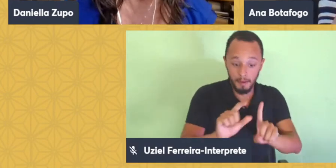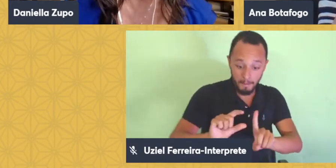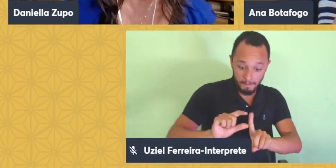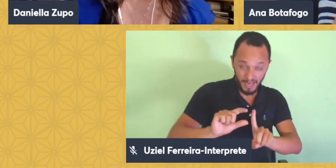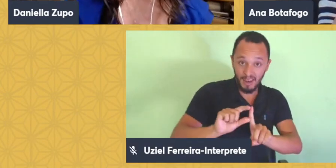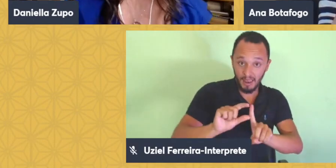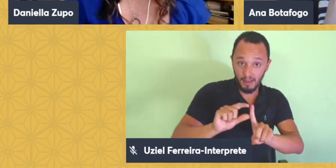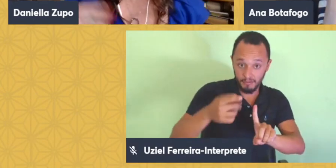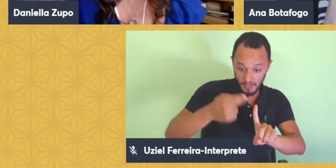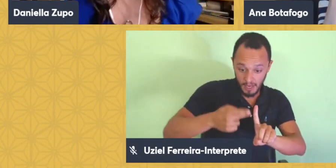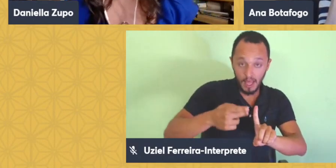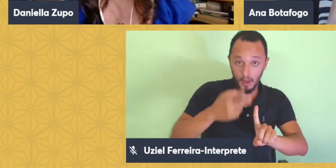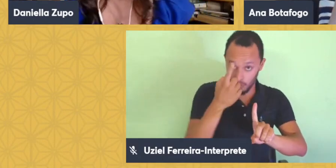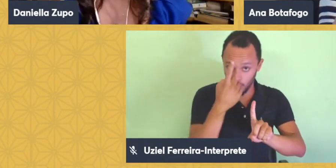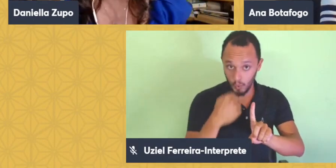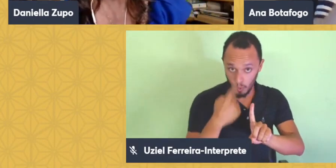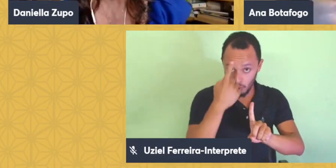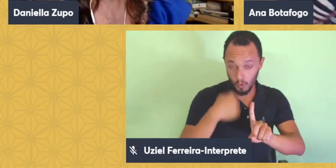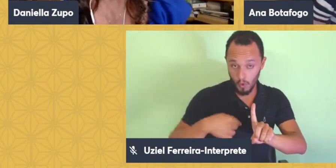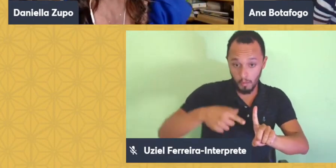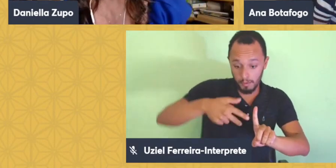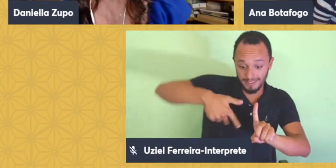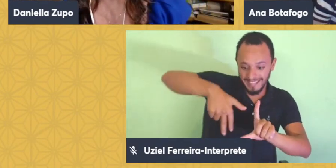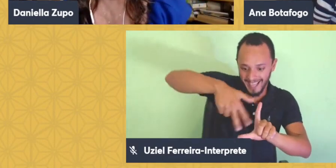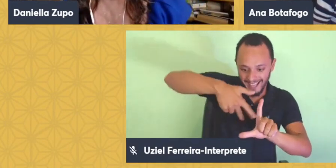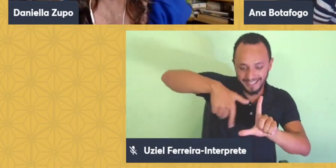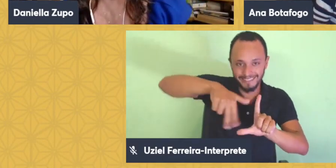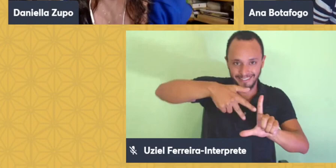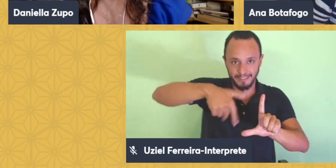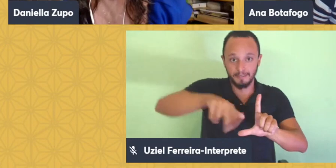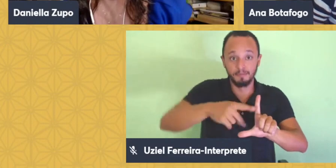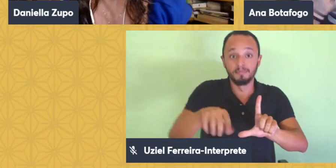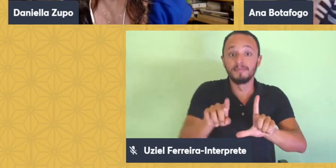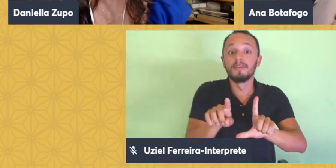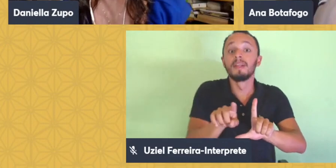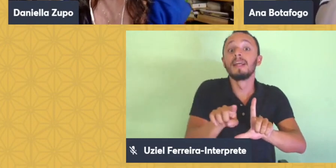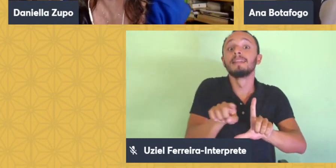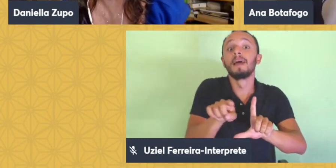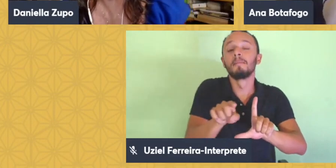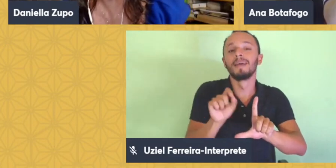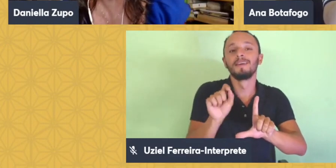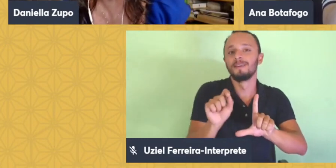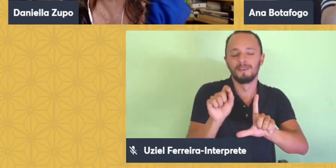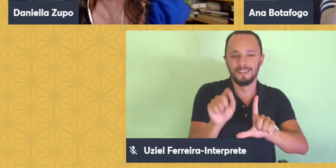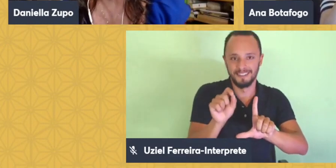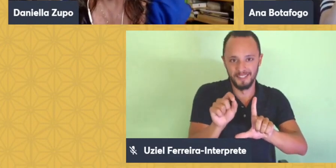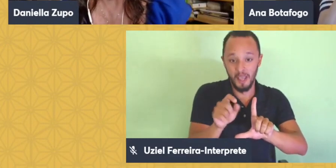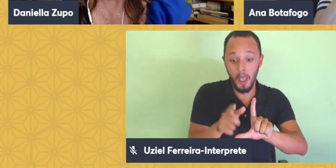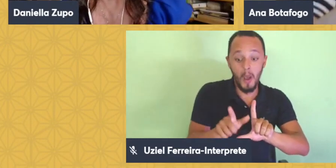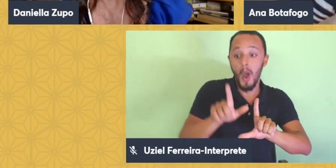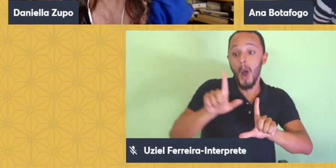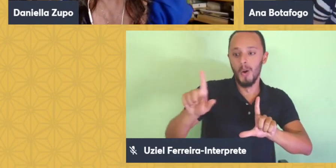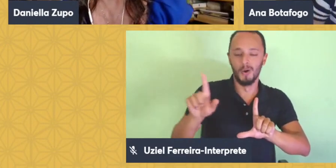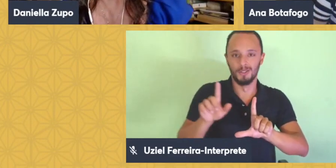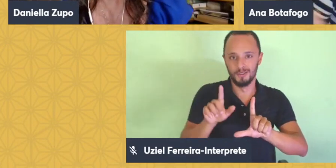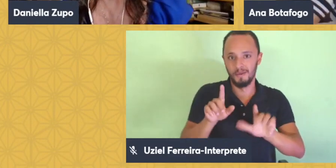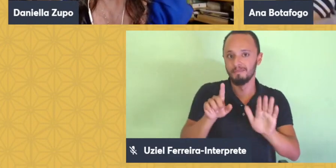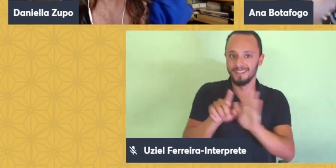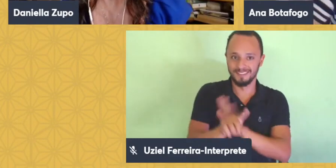não é Ana e aí ela também é tem uma outra uma outra pergunta que acho muito interessante